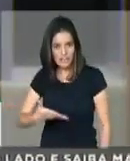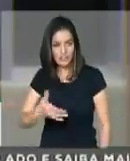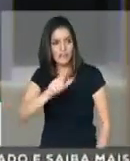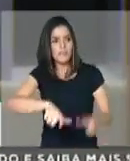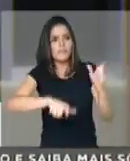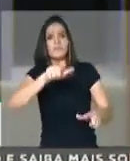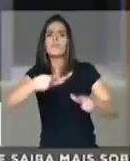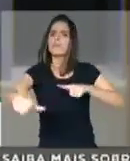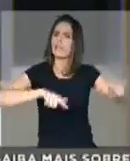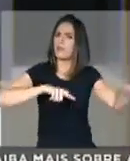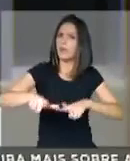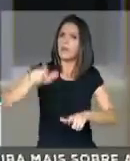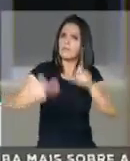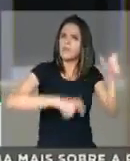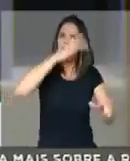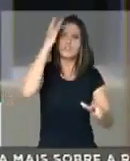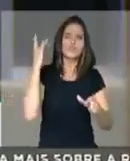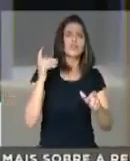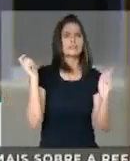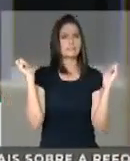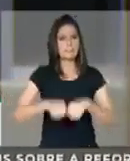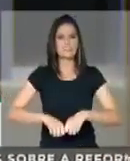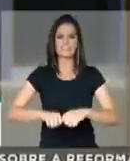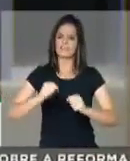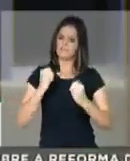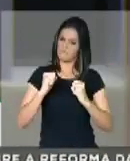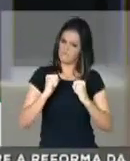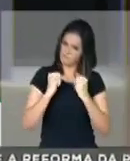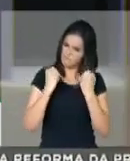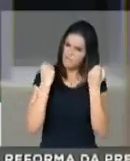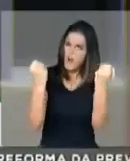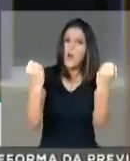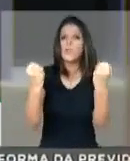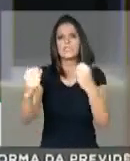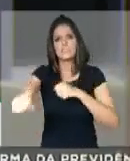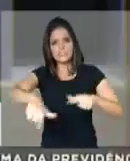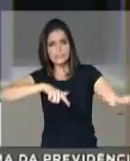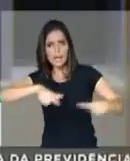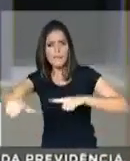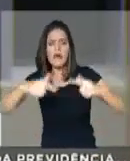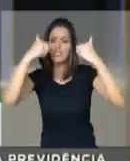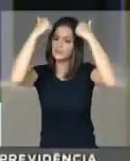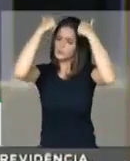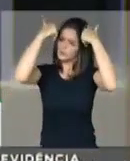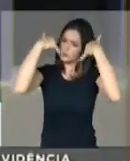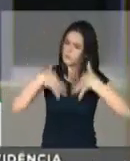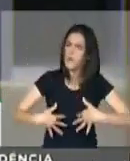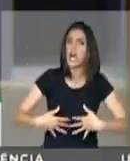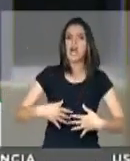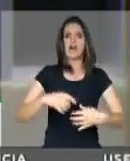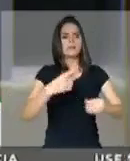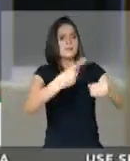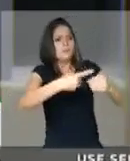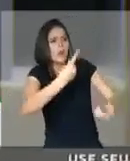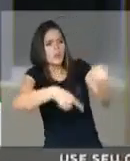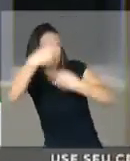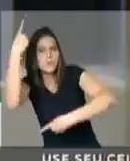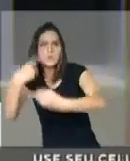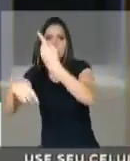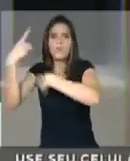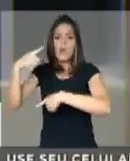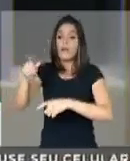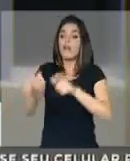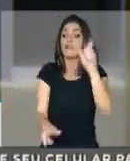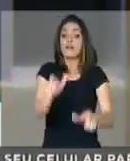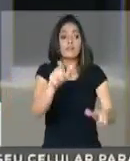com sua mão de obra, com sua força, com seu suor, apertarem a mão e dizer: olha, eu